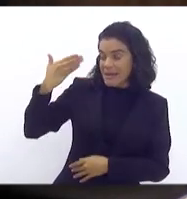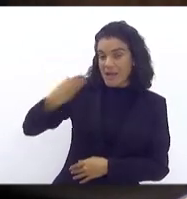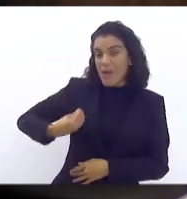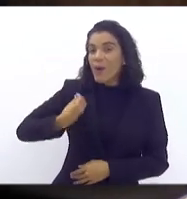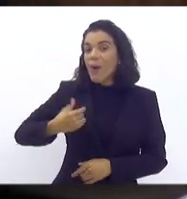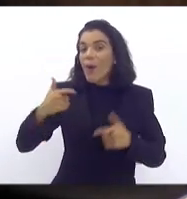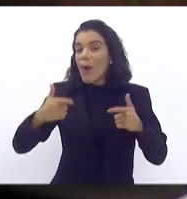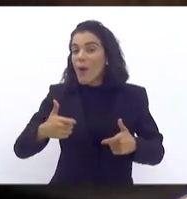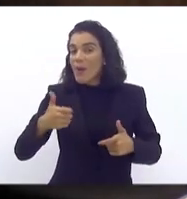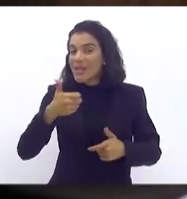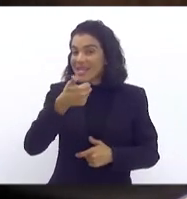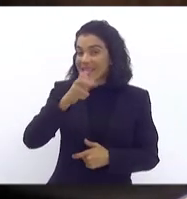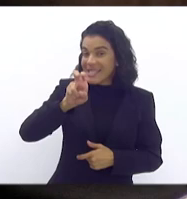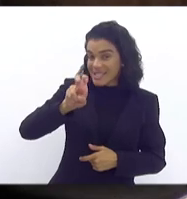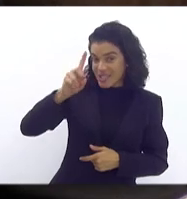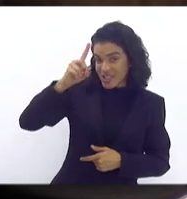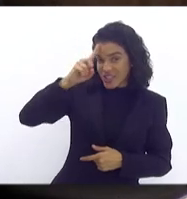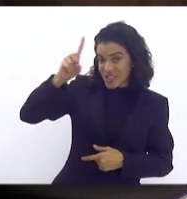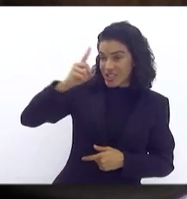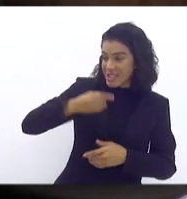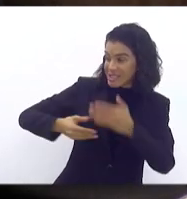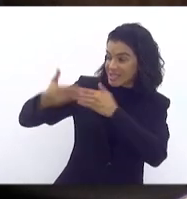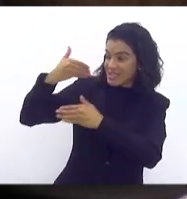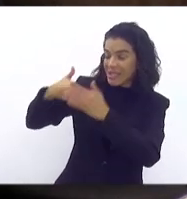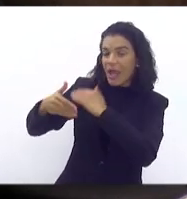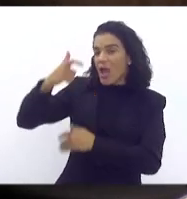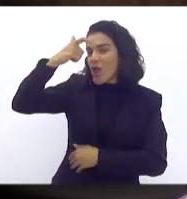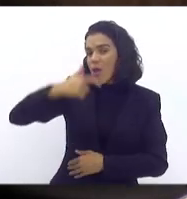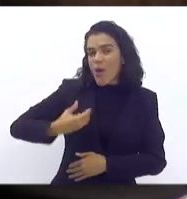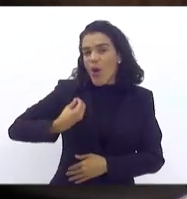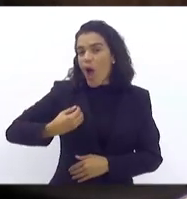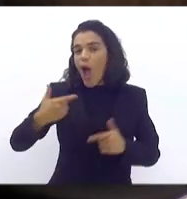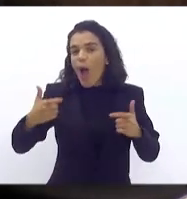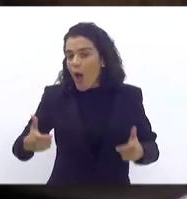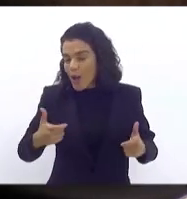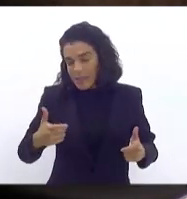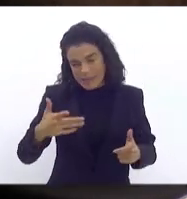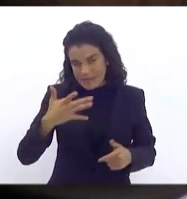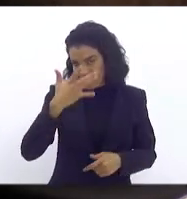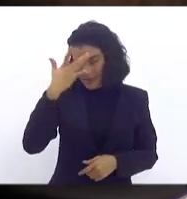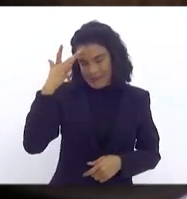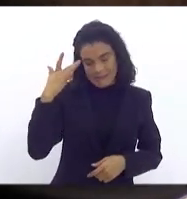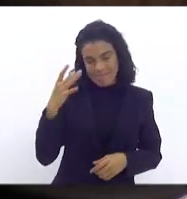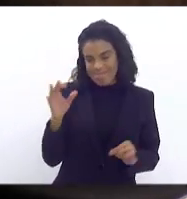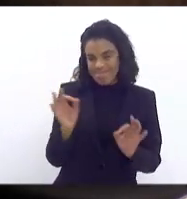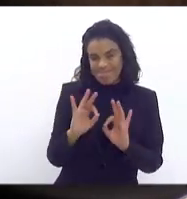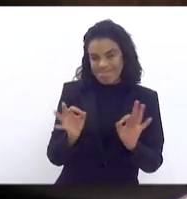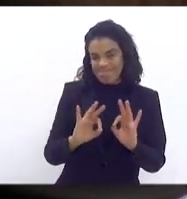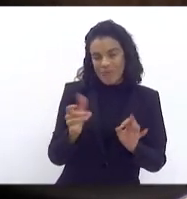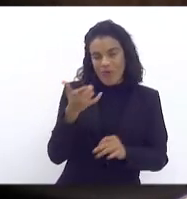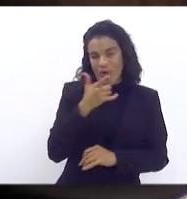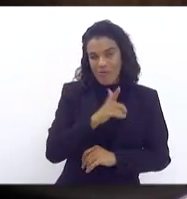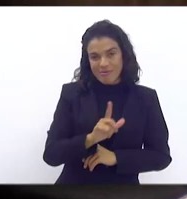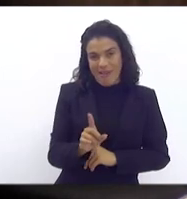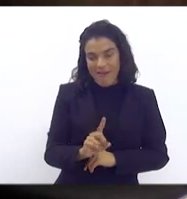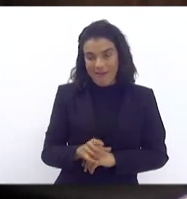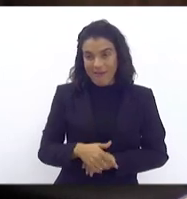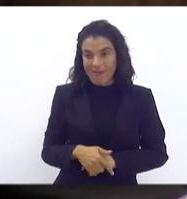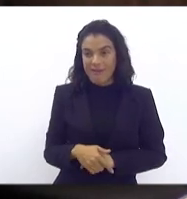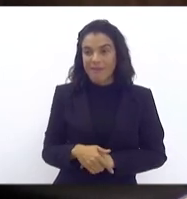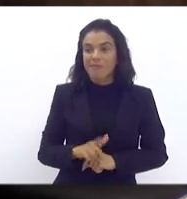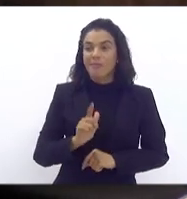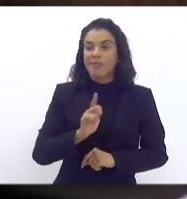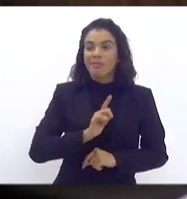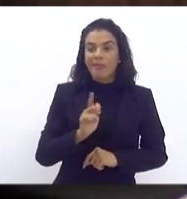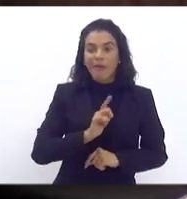dias eu não sei ah e ninguém sabe e se você coloca teve uma uma